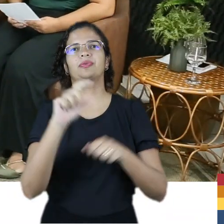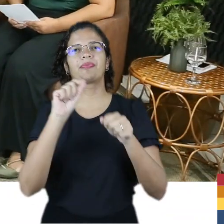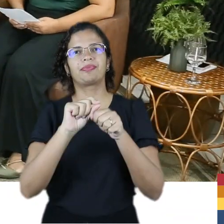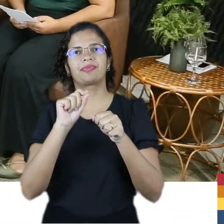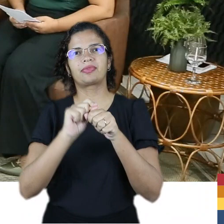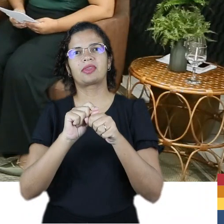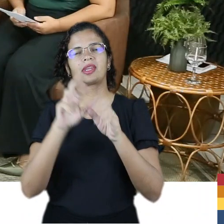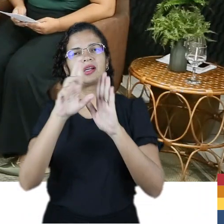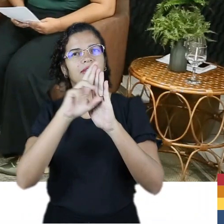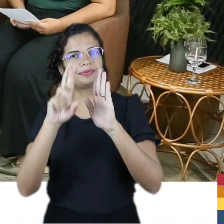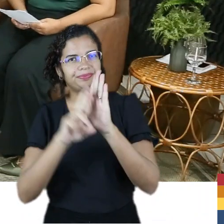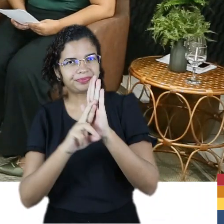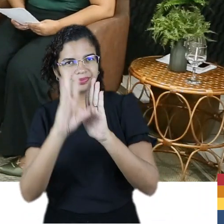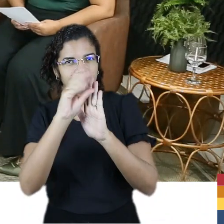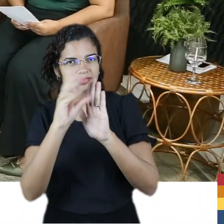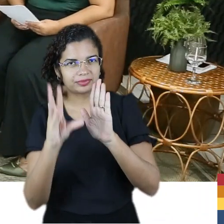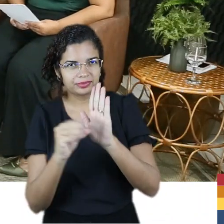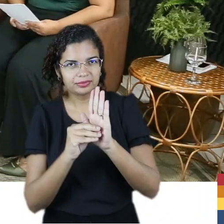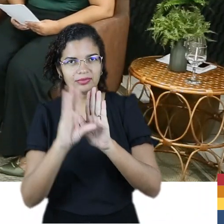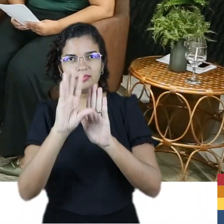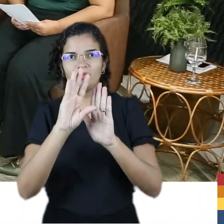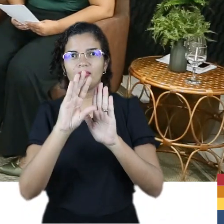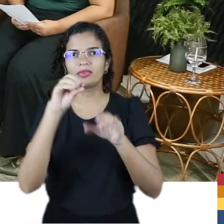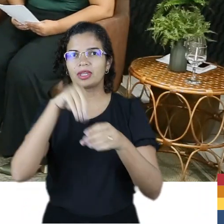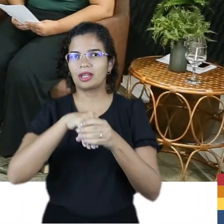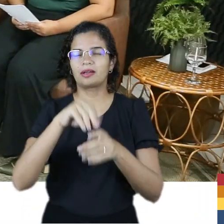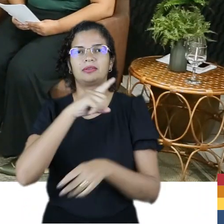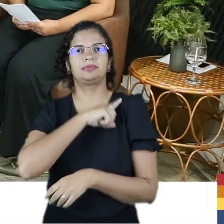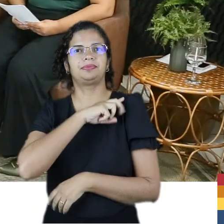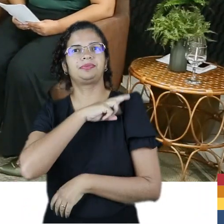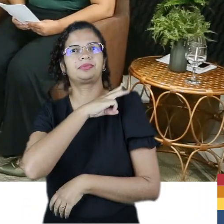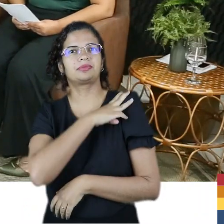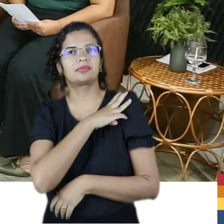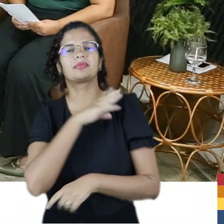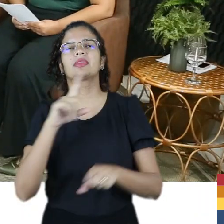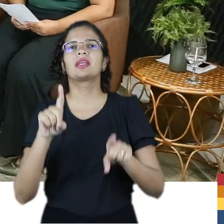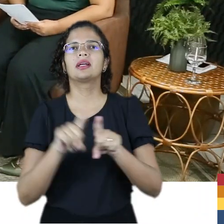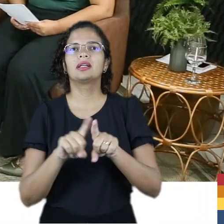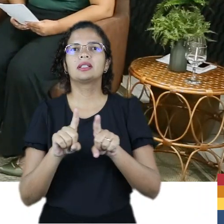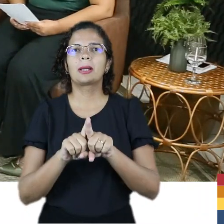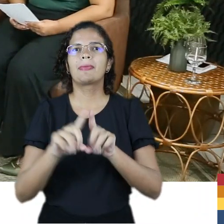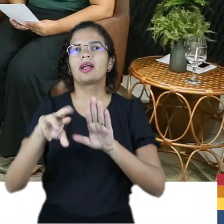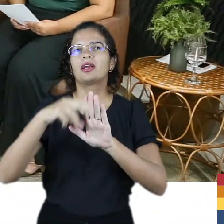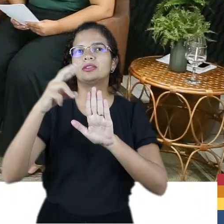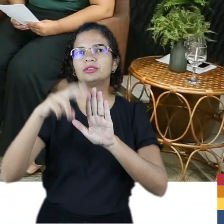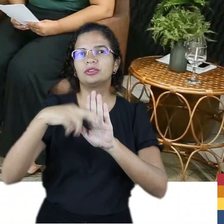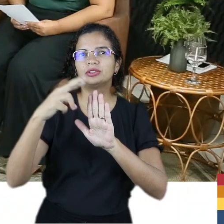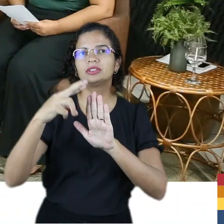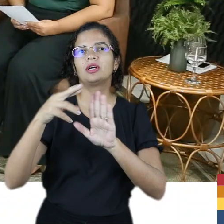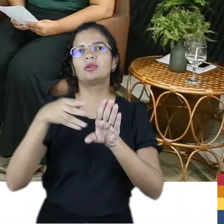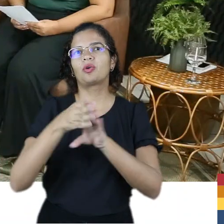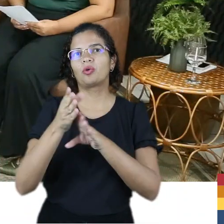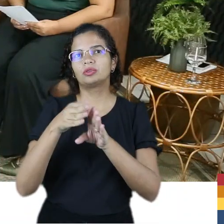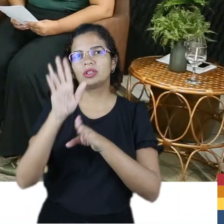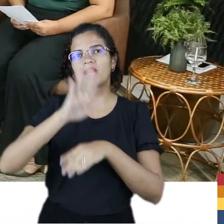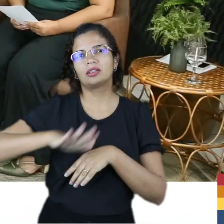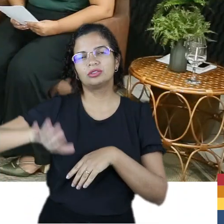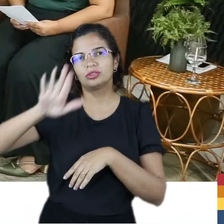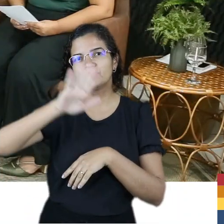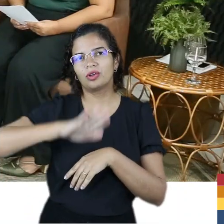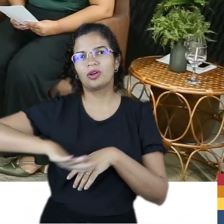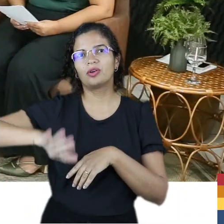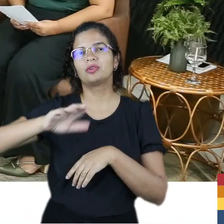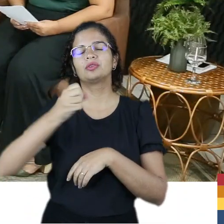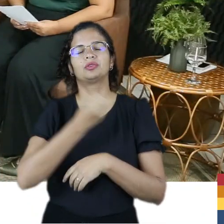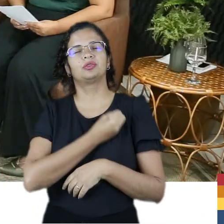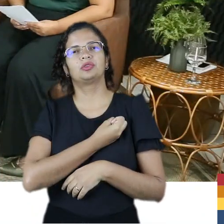também conhecida como a Lei de Diretrizes e Bases da Educação Nacional, a Lei 3.415 de 2017, conhecida como a Lei de